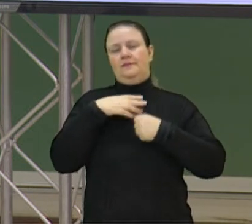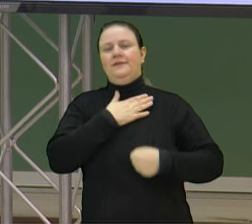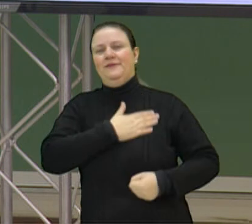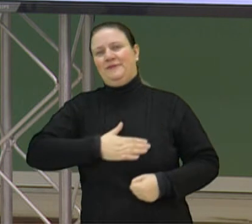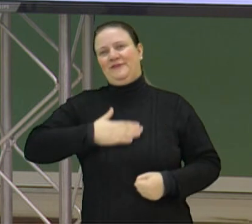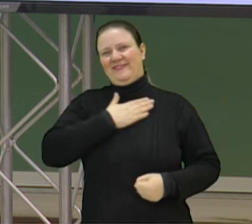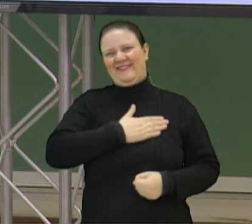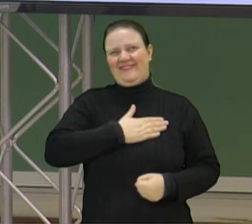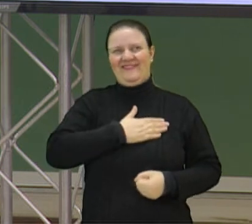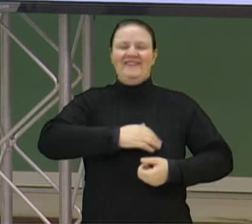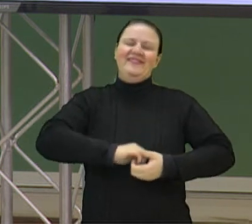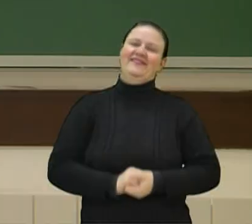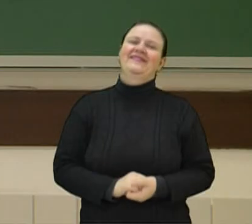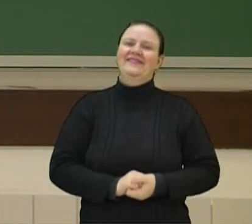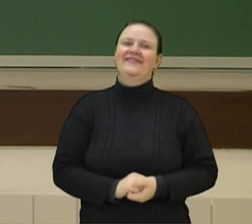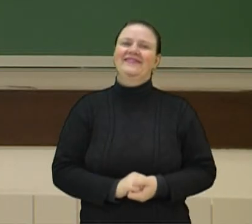Bueno?